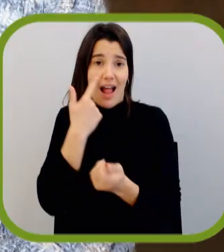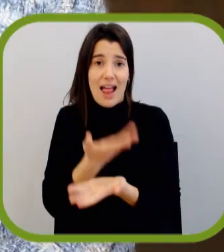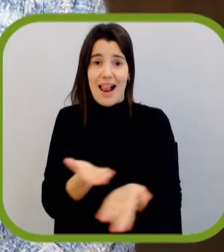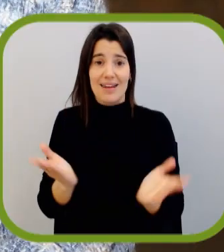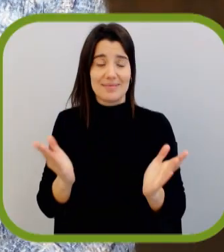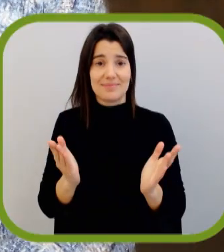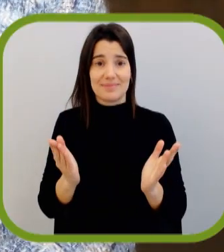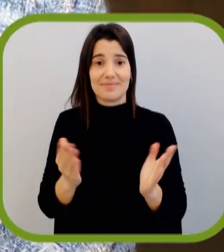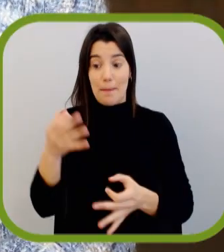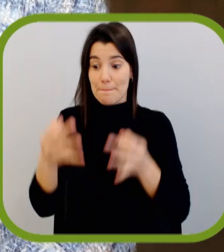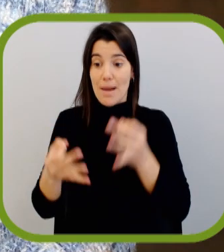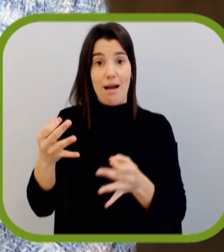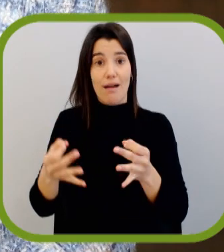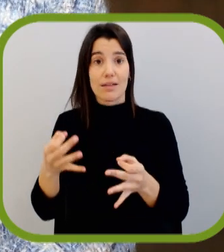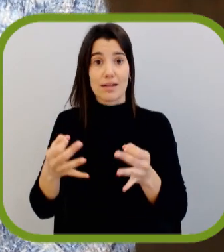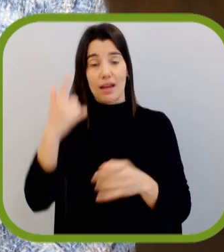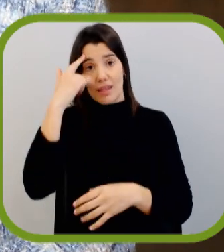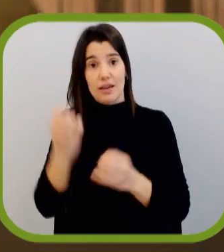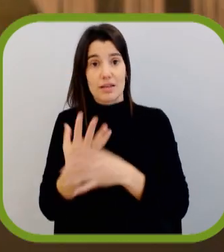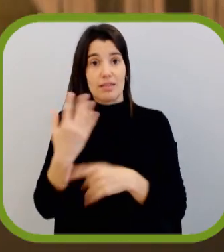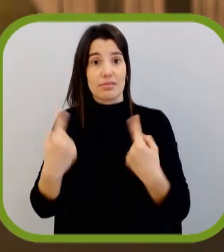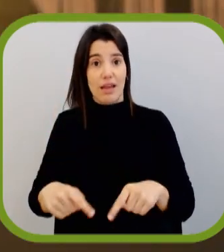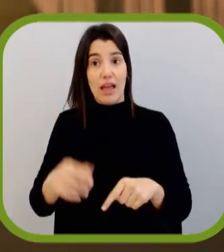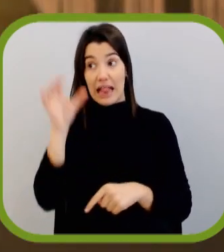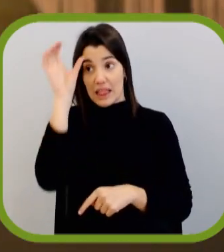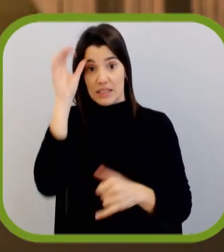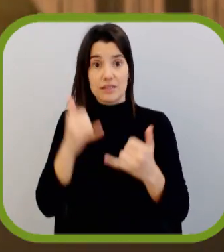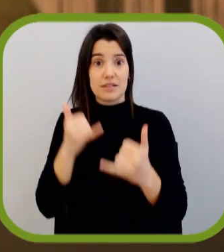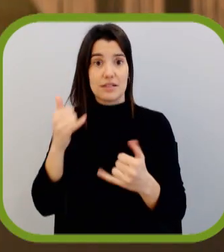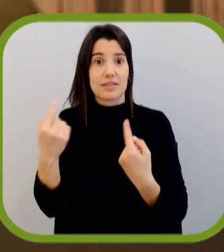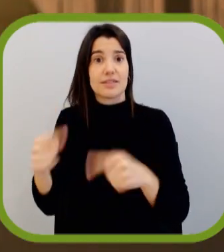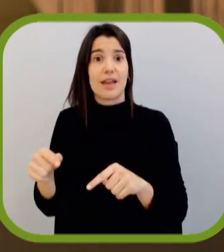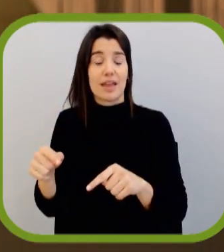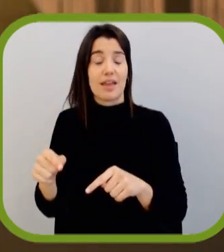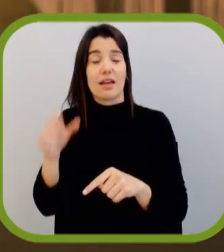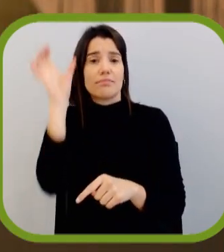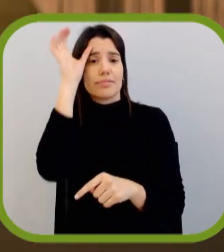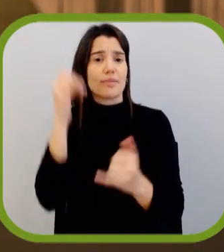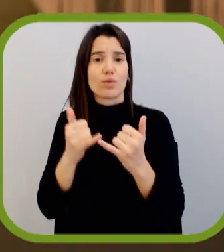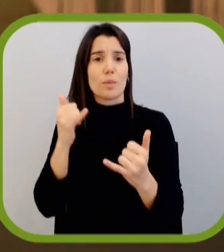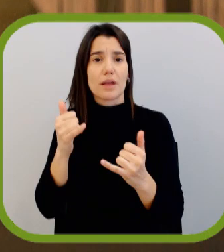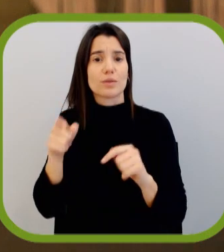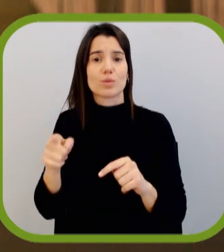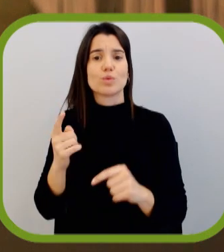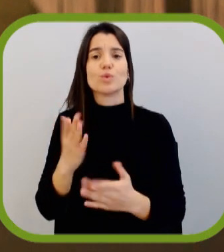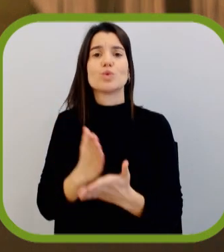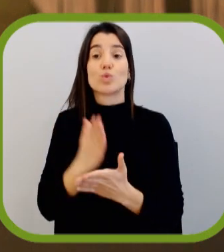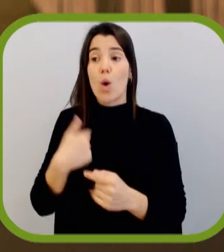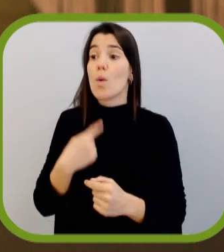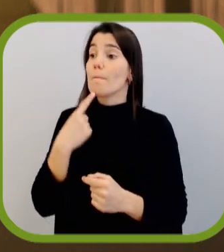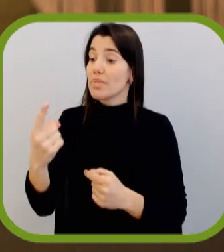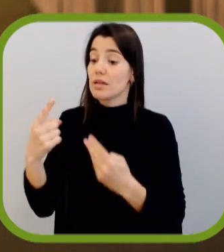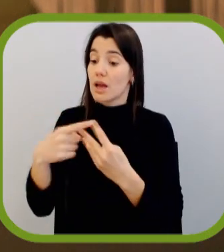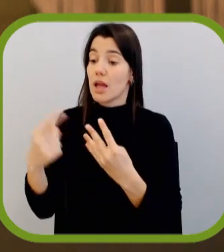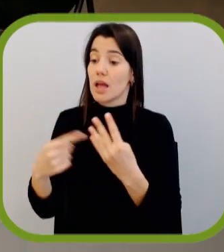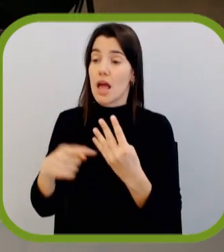vista. O aparecimento de máquinas criativas, ou seja, máquinas com inteligência artificial, ou seja, máquinas que não fazem só